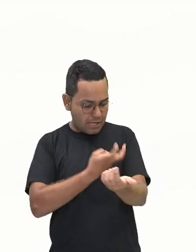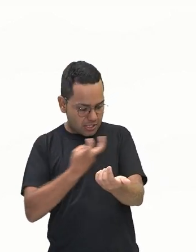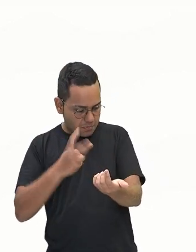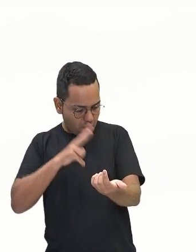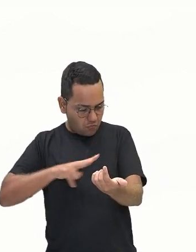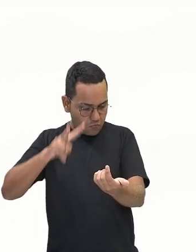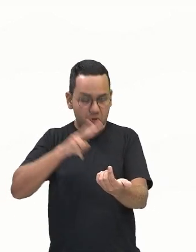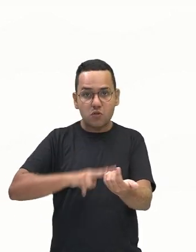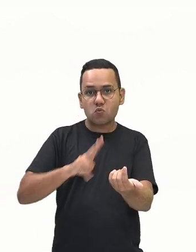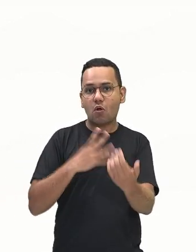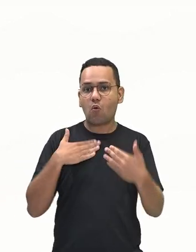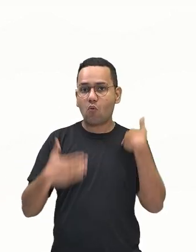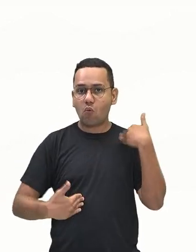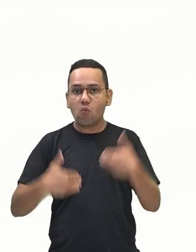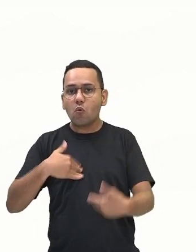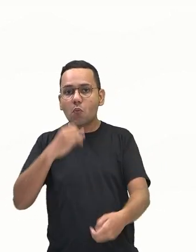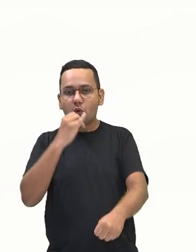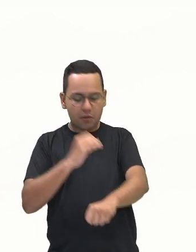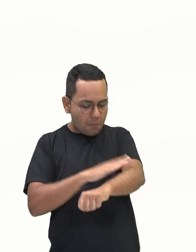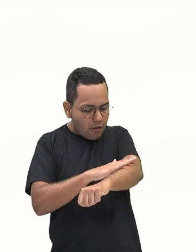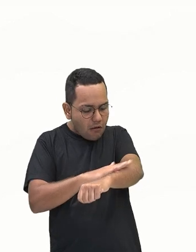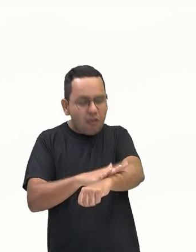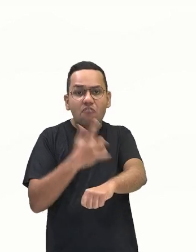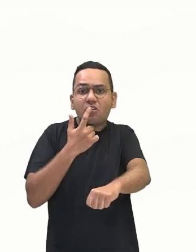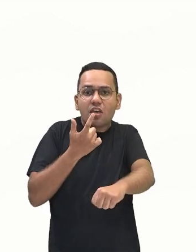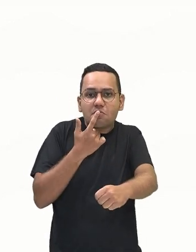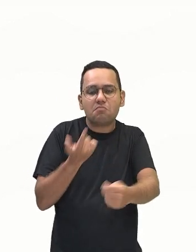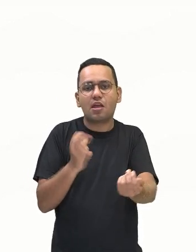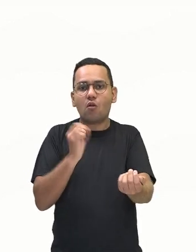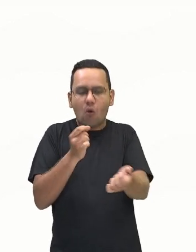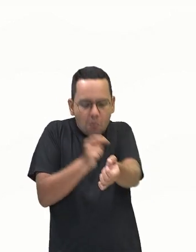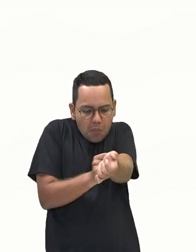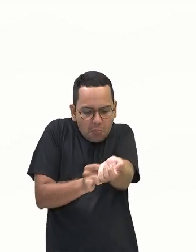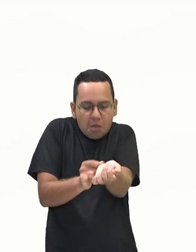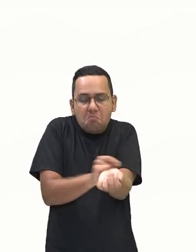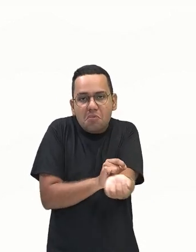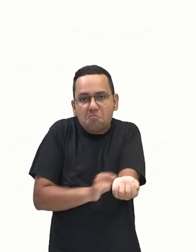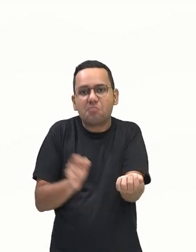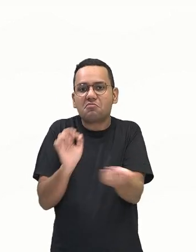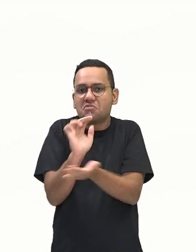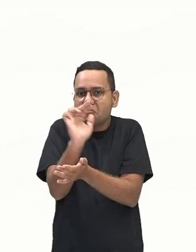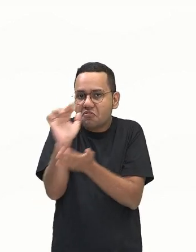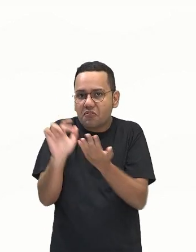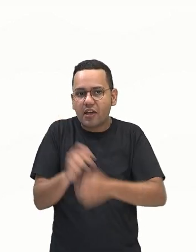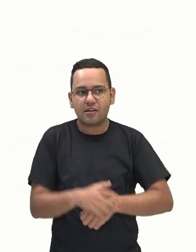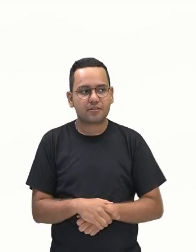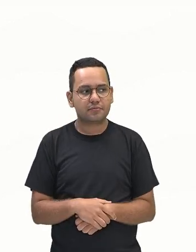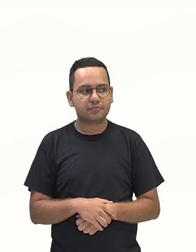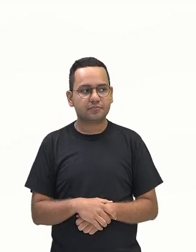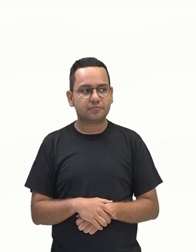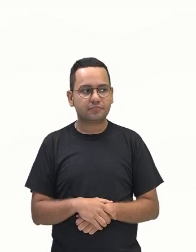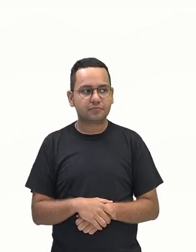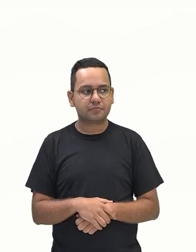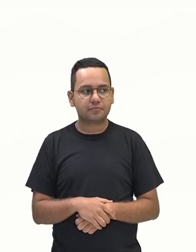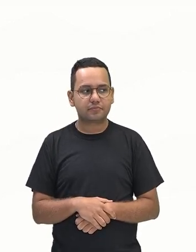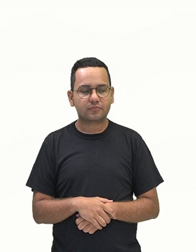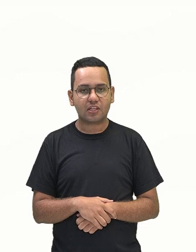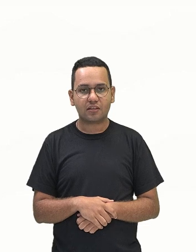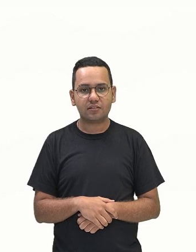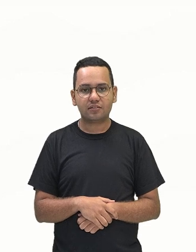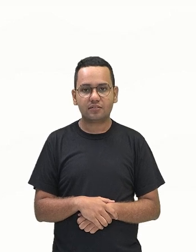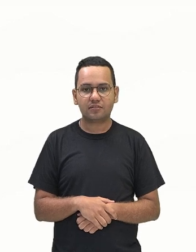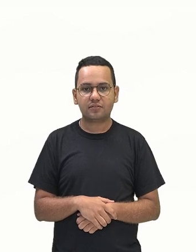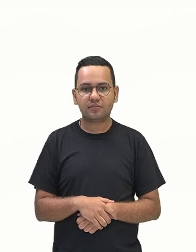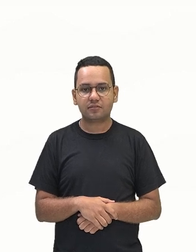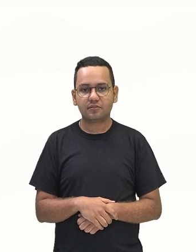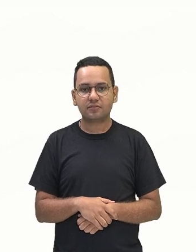uma ferida, enfim. Então, basicamente são, né, a automedicação é quando